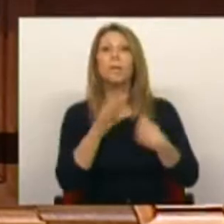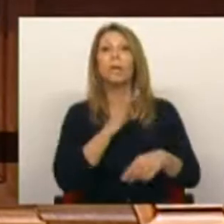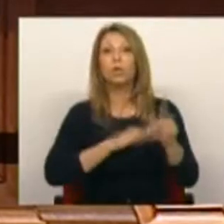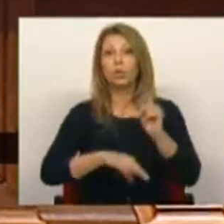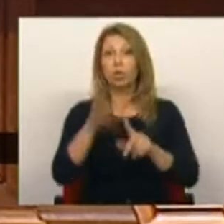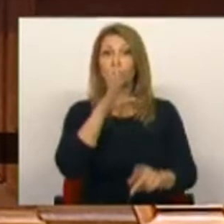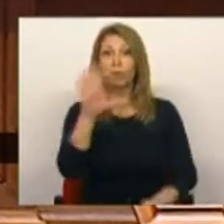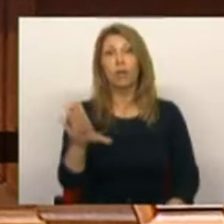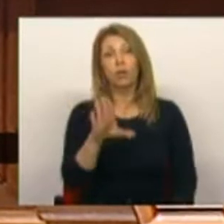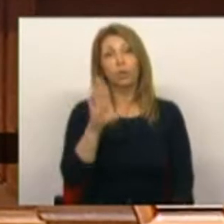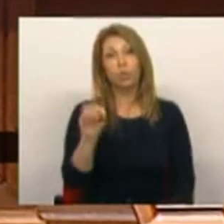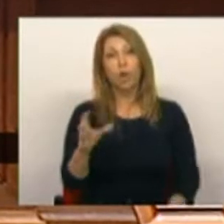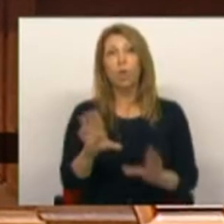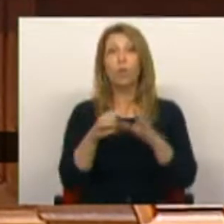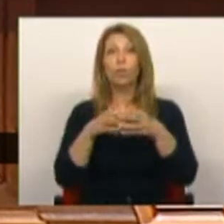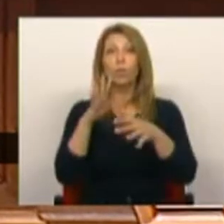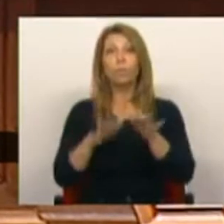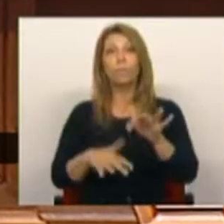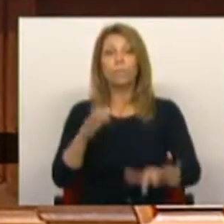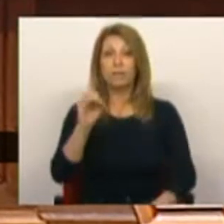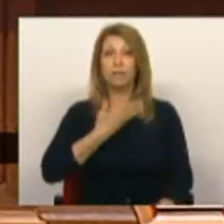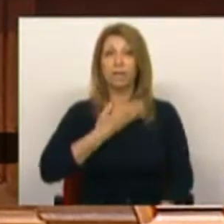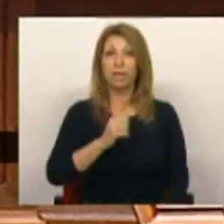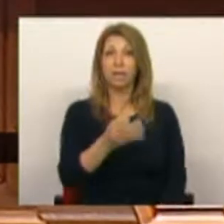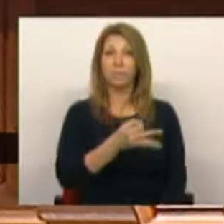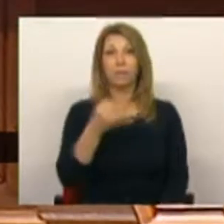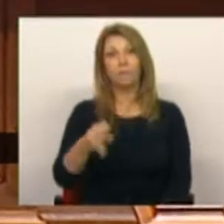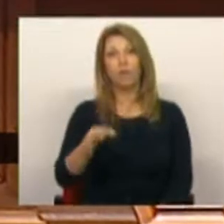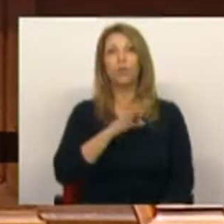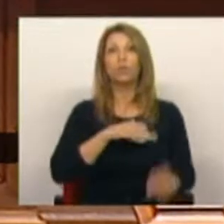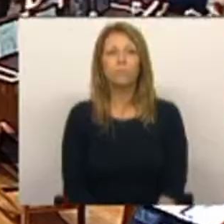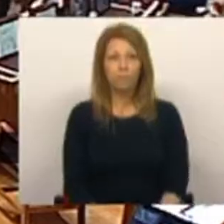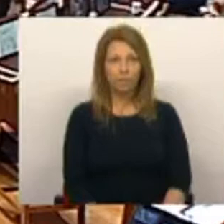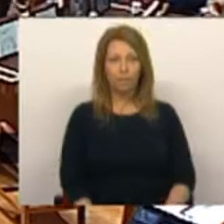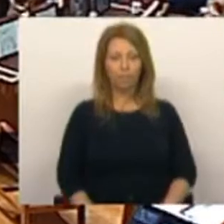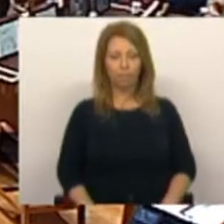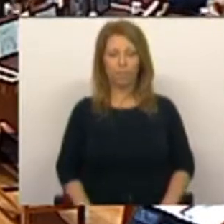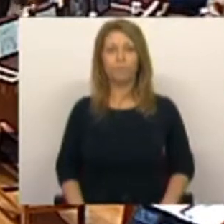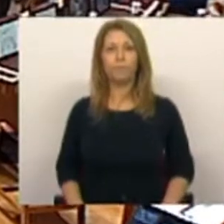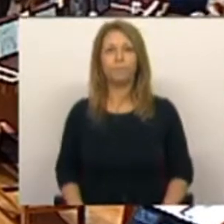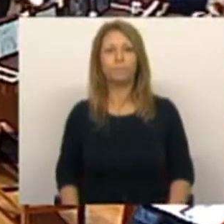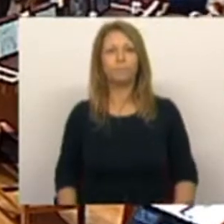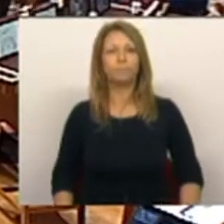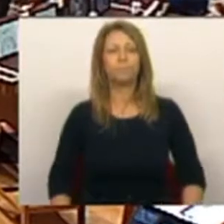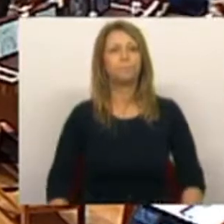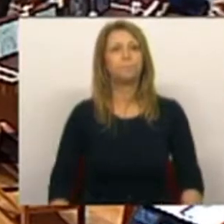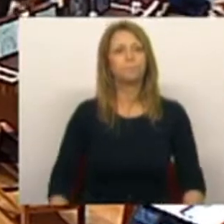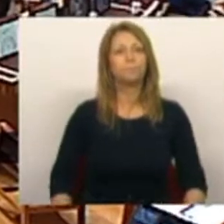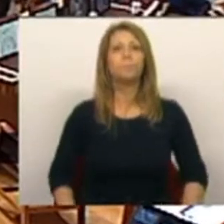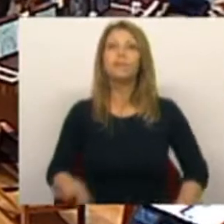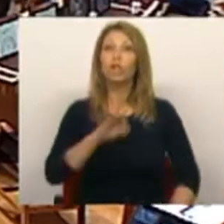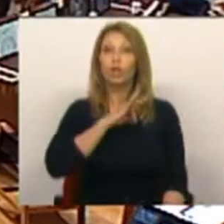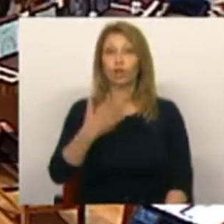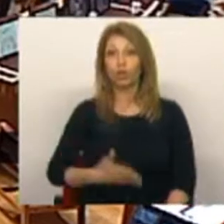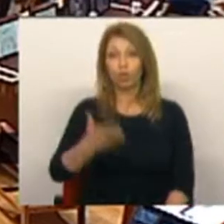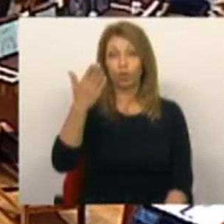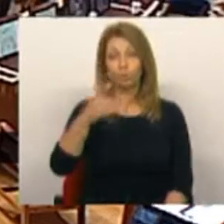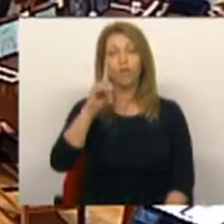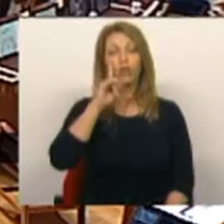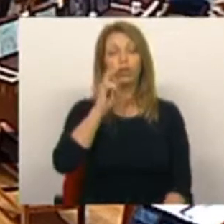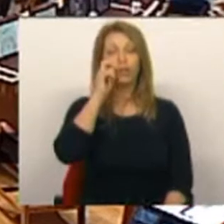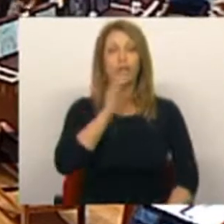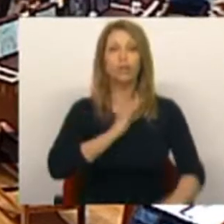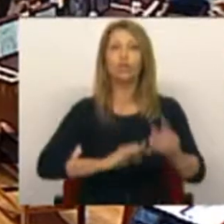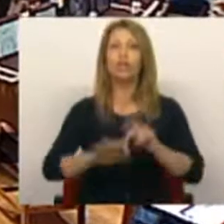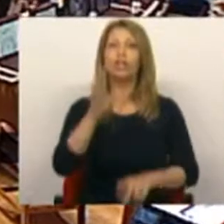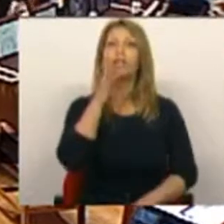Tem a palavra pelo Grupo Parlamentar do CDS-PP, o Sr. Deputado João Almeida. Faz favor. Sr. Presidente, senhoras e